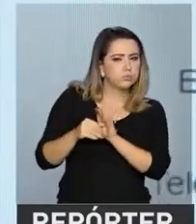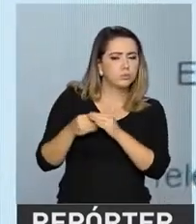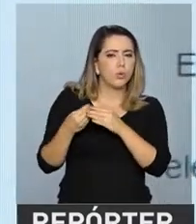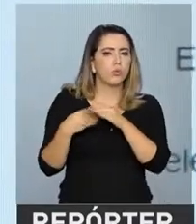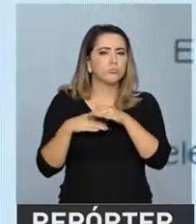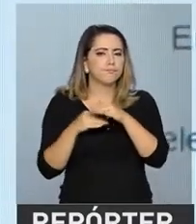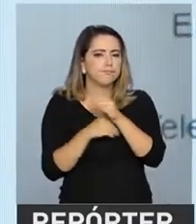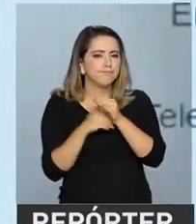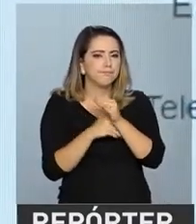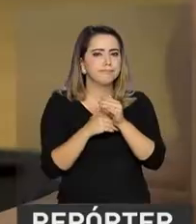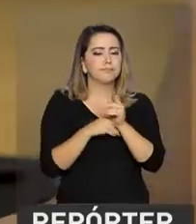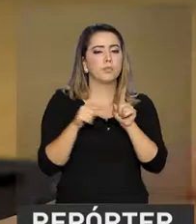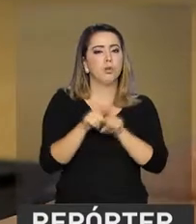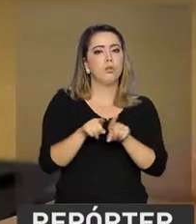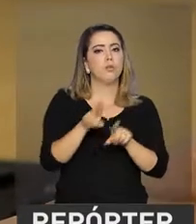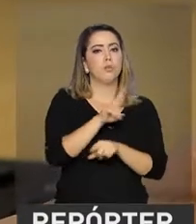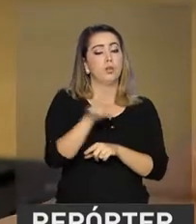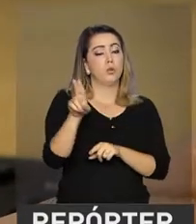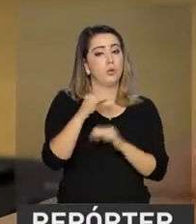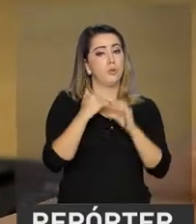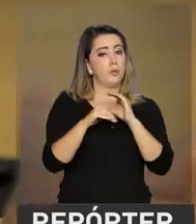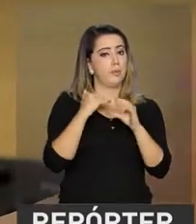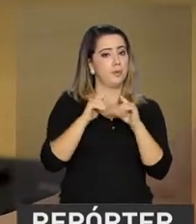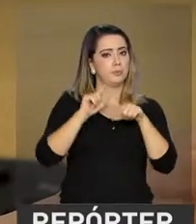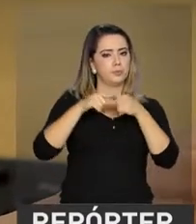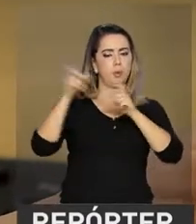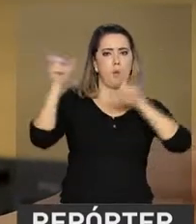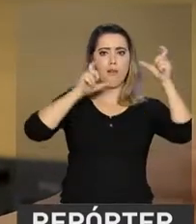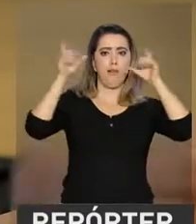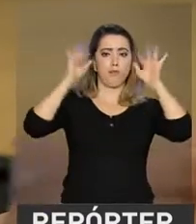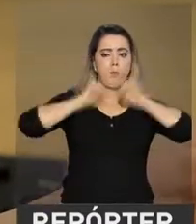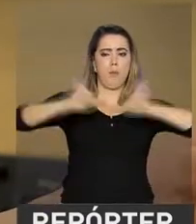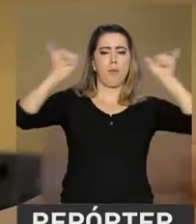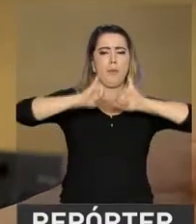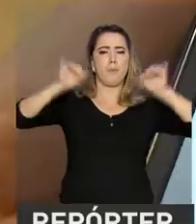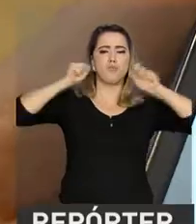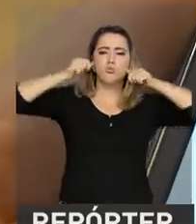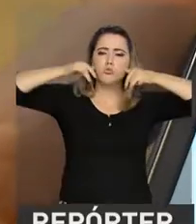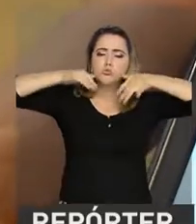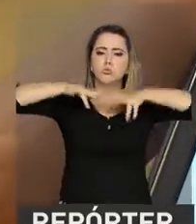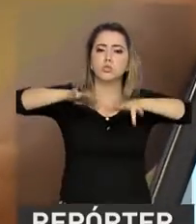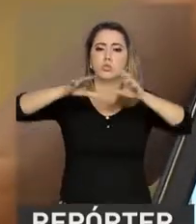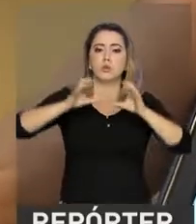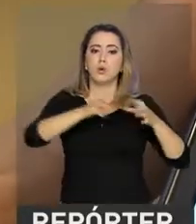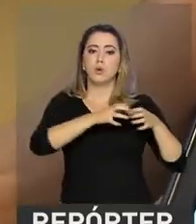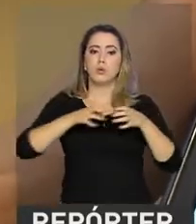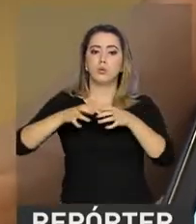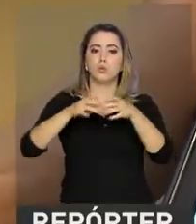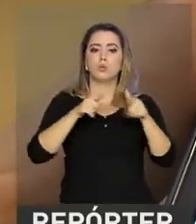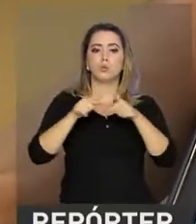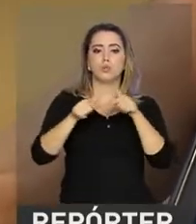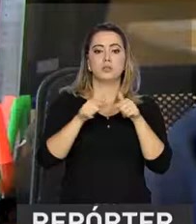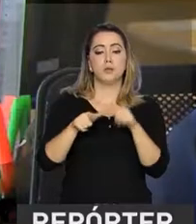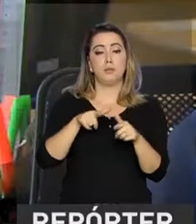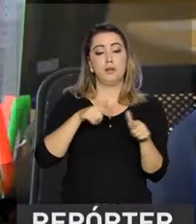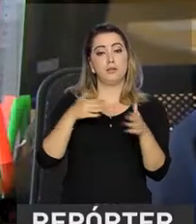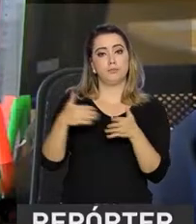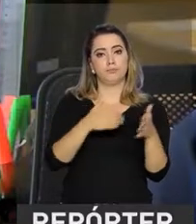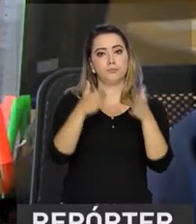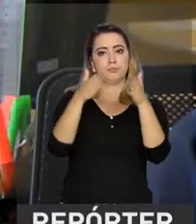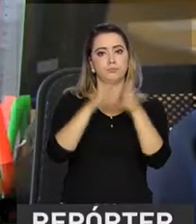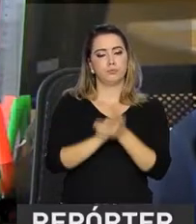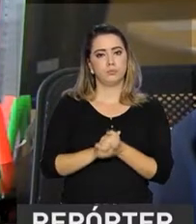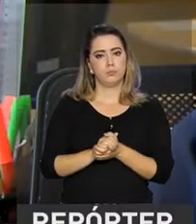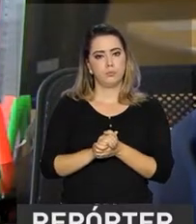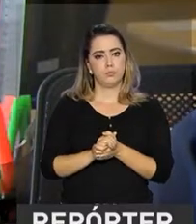nome e email a partir do alerta no sistema a informação repassada aos agentes na rua com o sinal